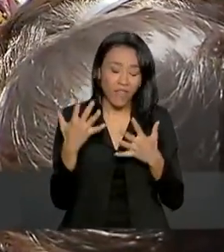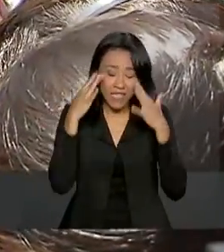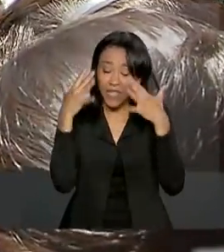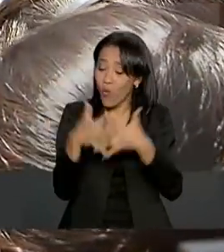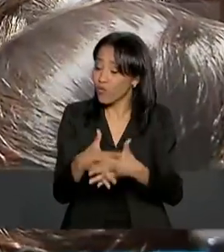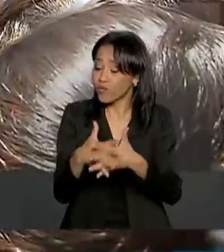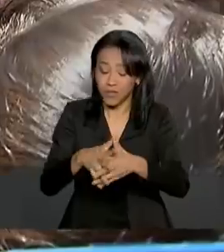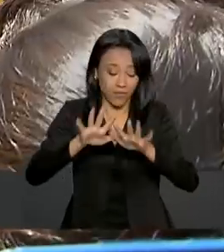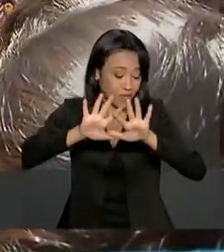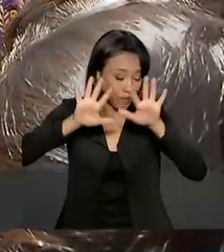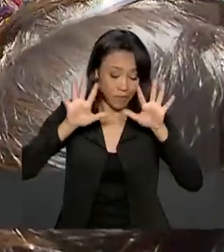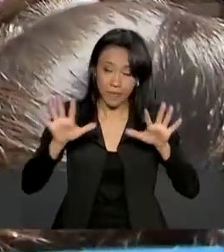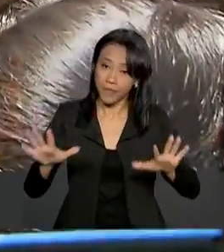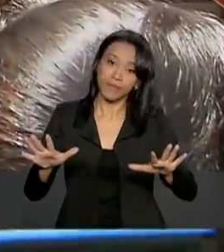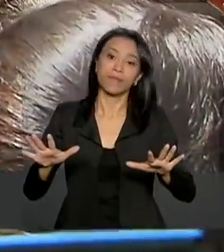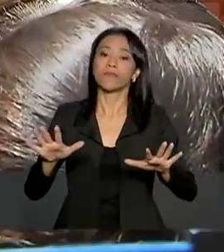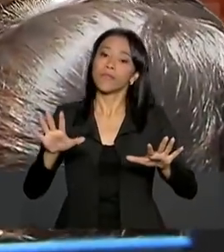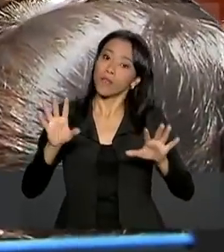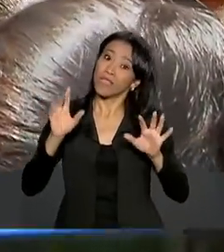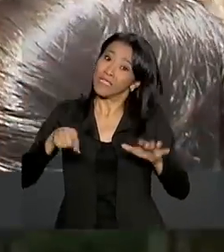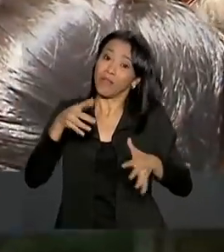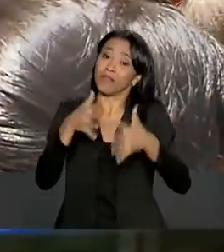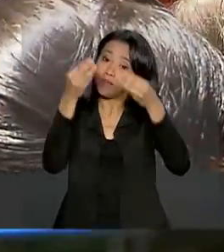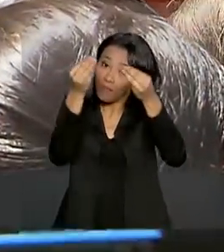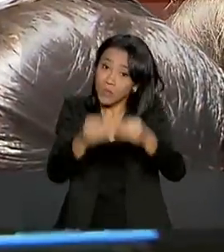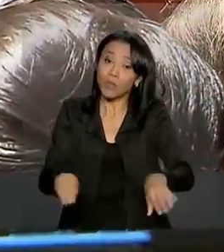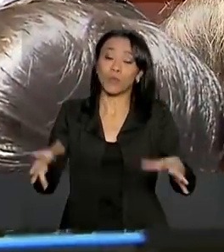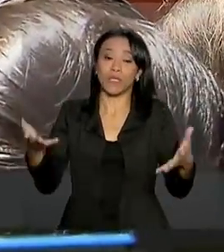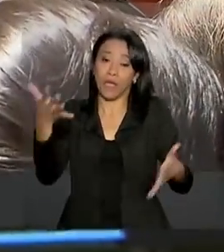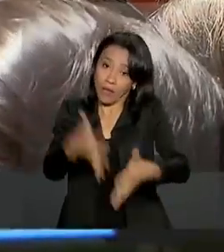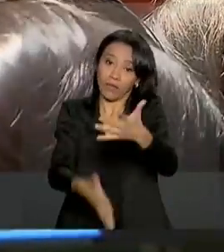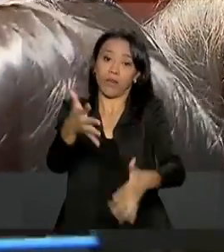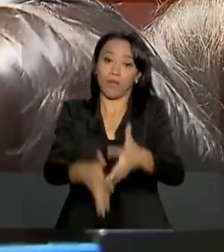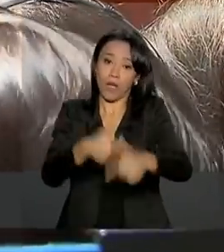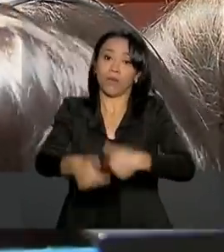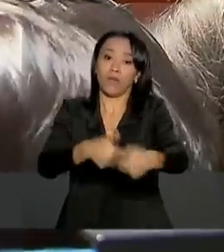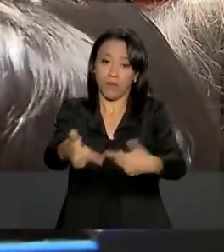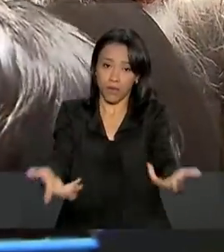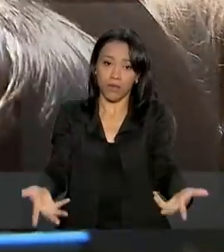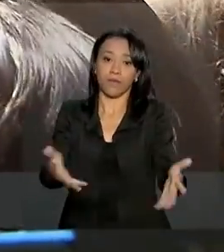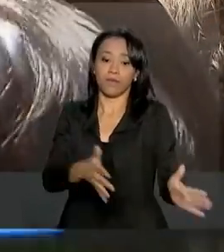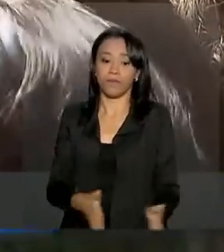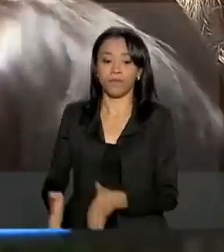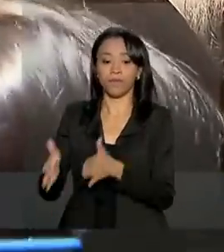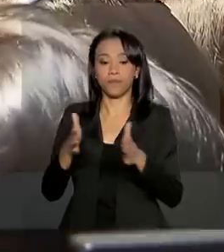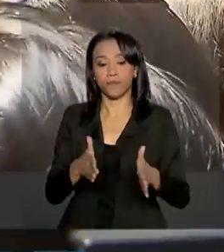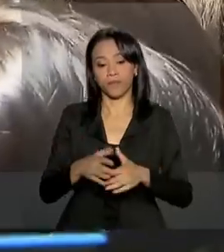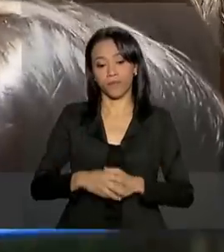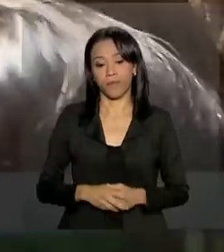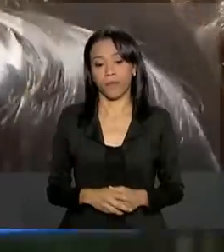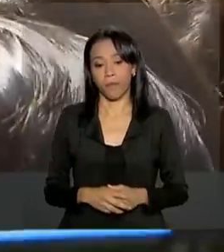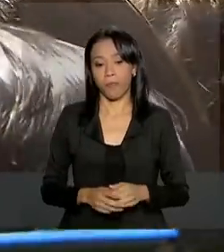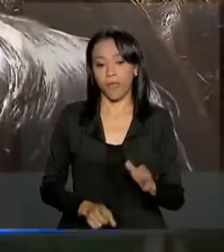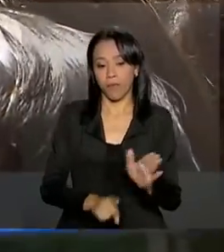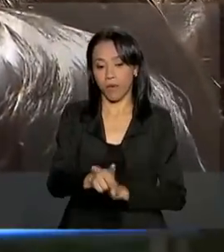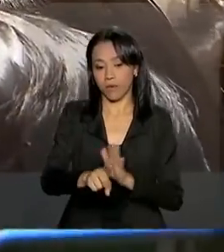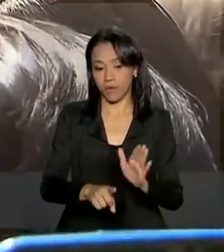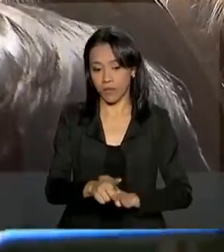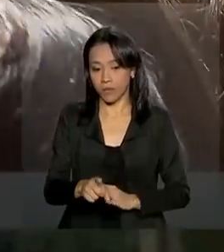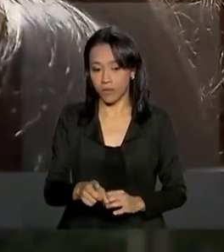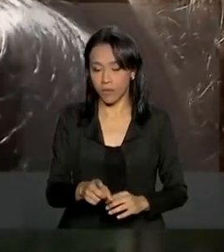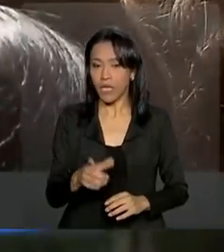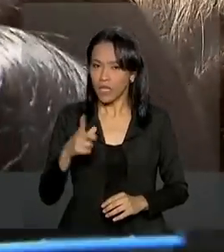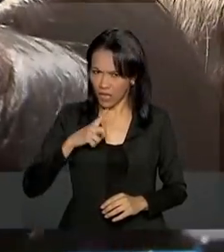confusão em relação aos trabalhos que estão sendo feitos e isso só prejudica ainda mais e aumenta a angústia das famílias. Mas as chances de achar sobreviventes, tenente?